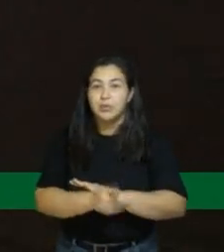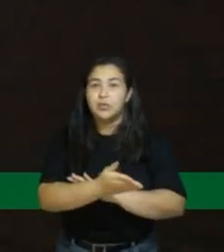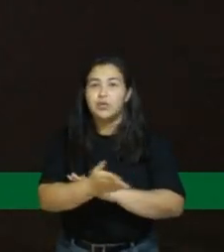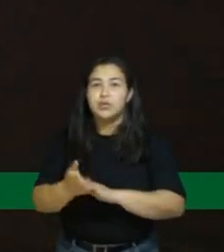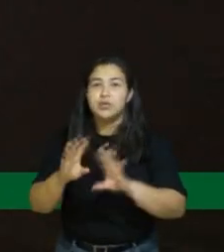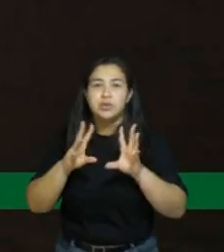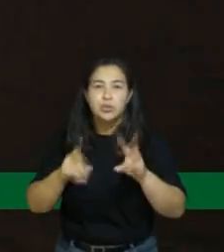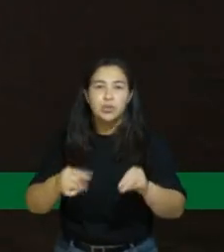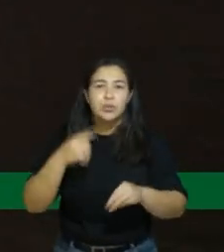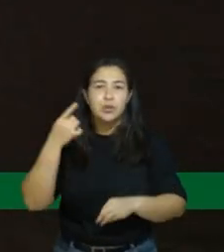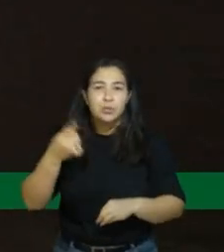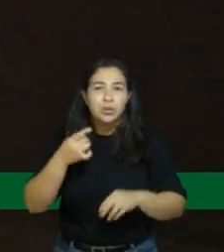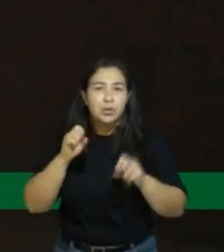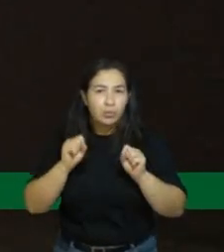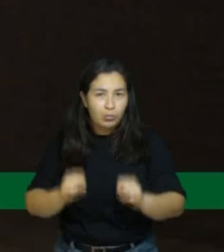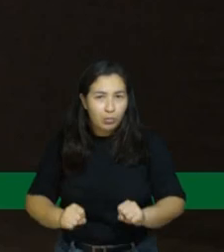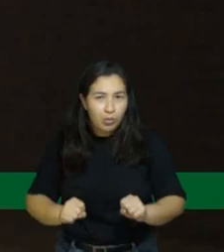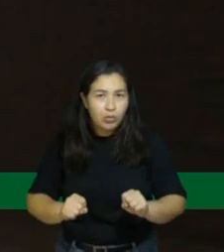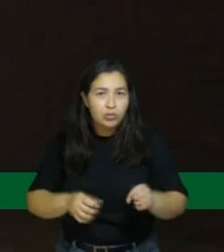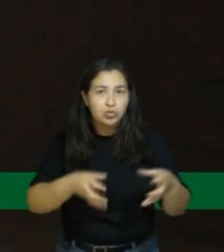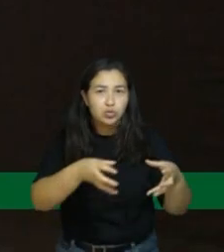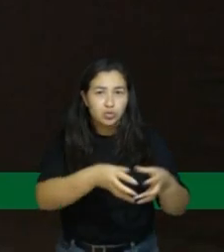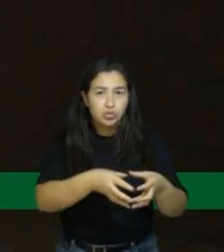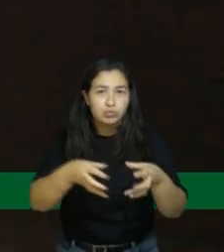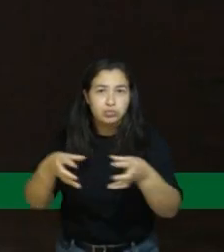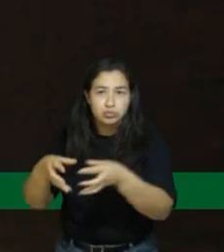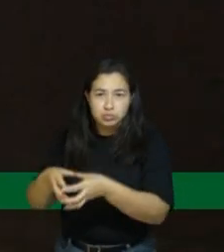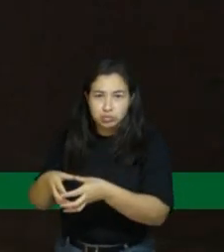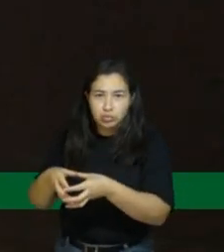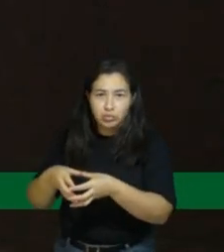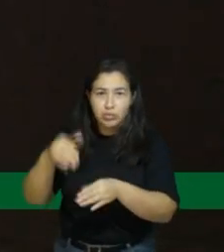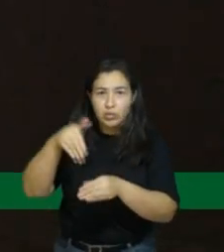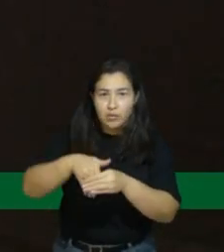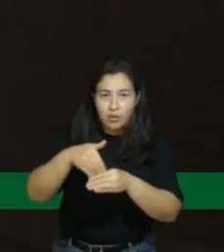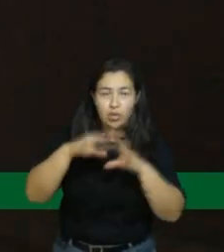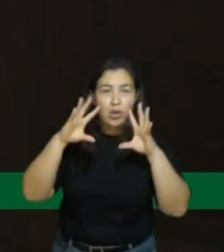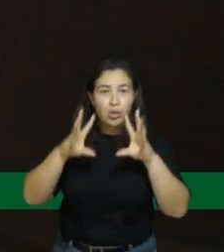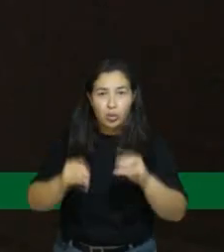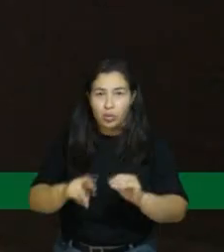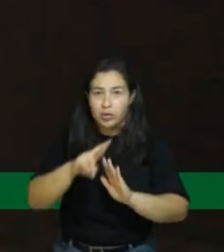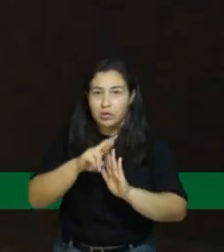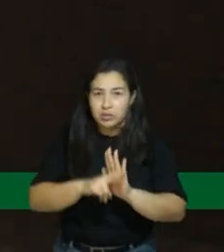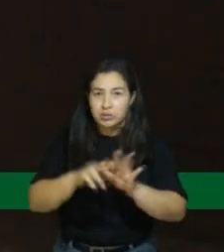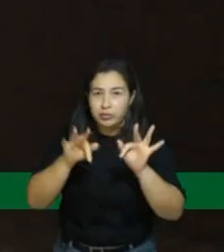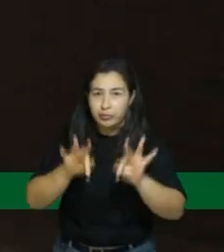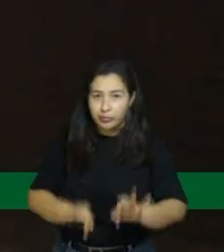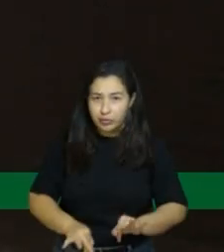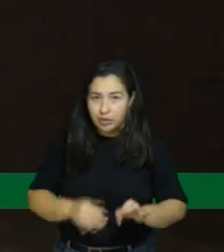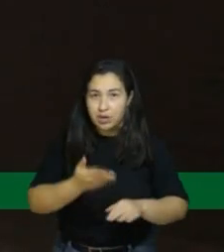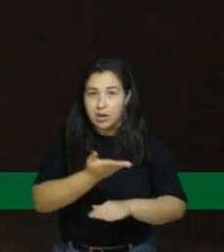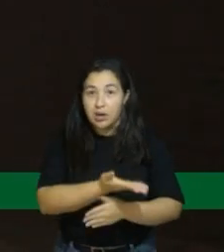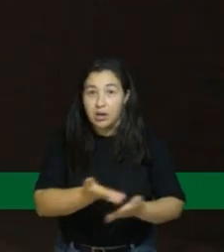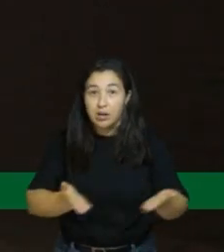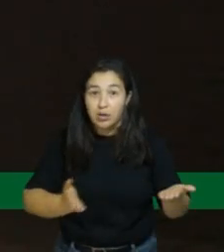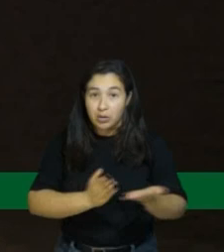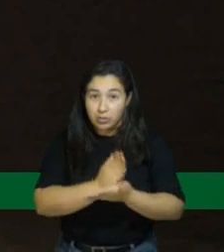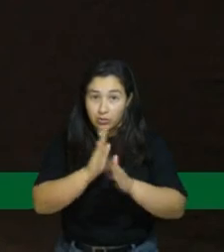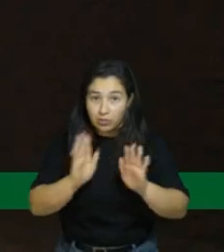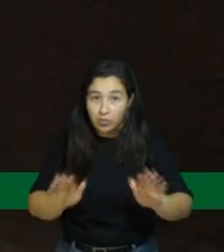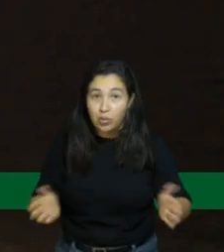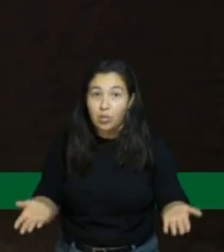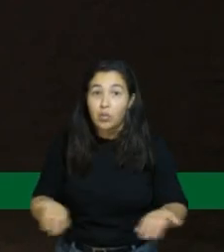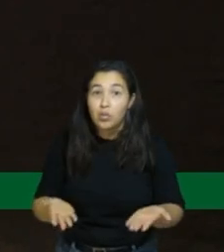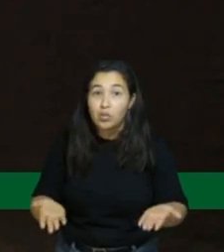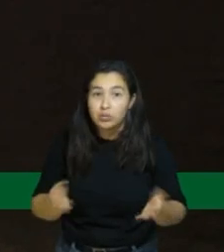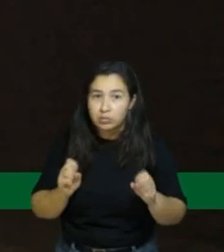deputad podemos votar em bloco todas as redações finais das matérias que de aprovar na sessão de